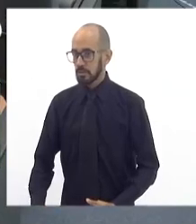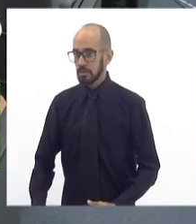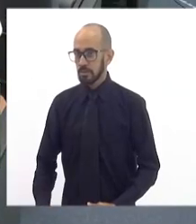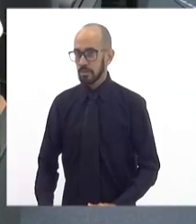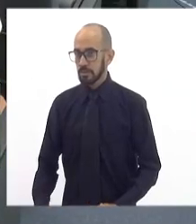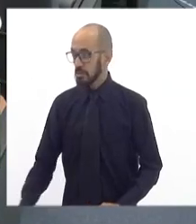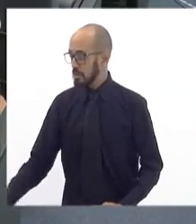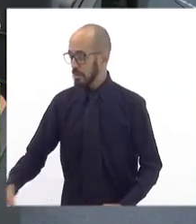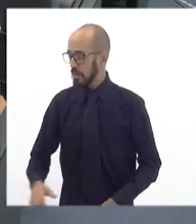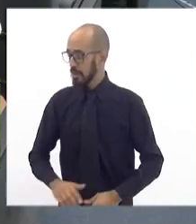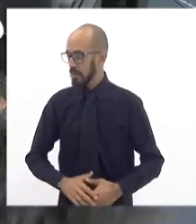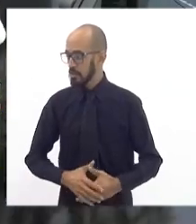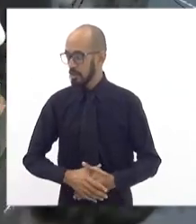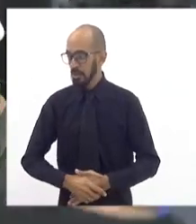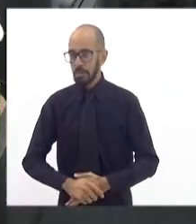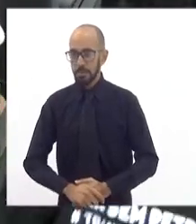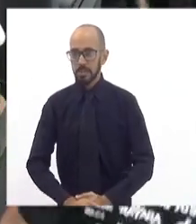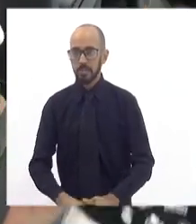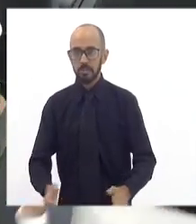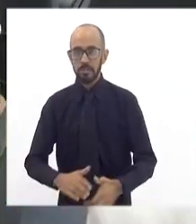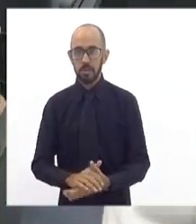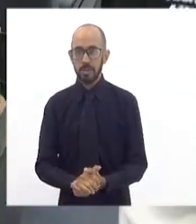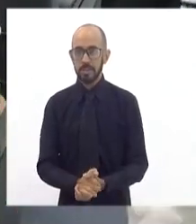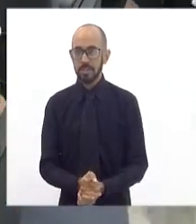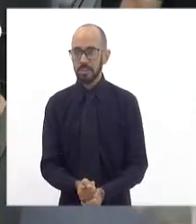Oi bom dia a todos e todas